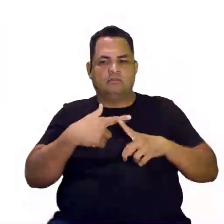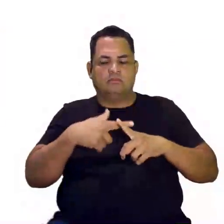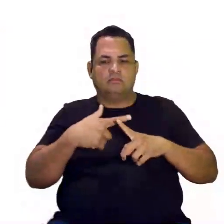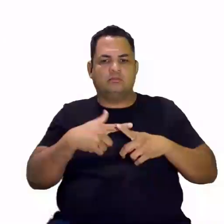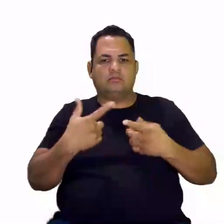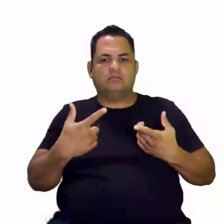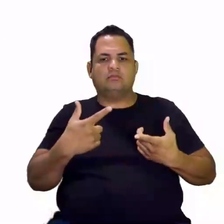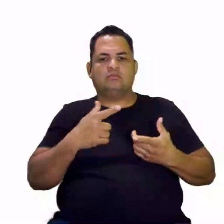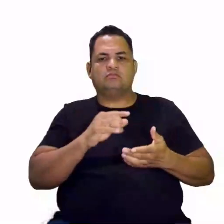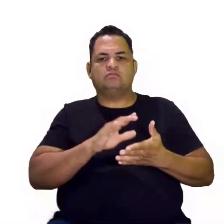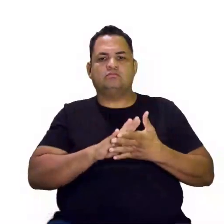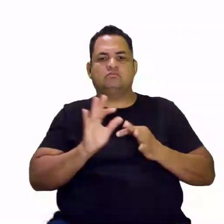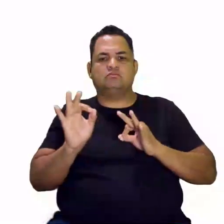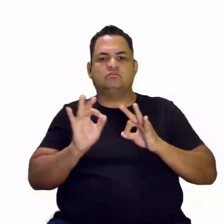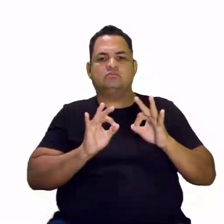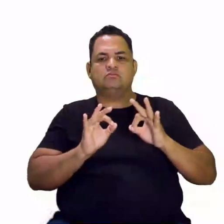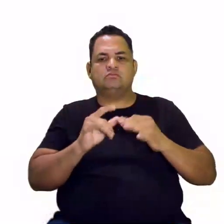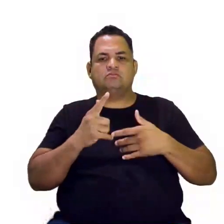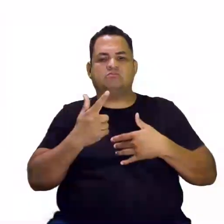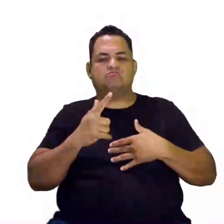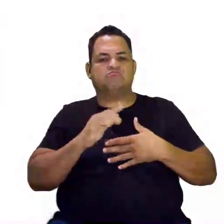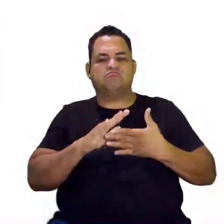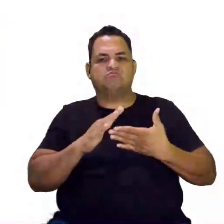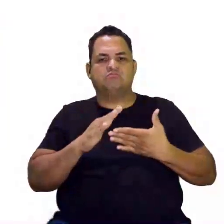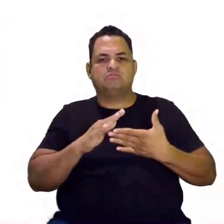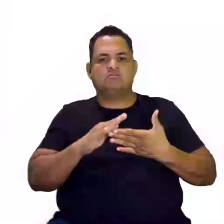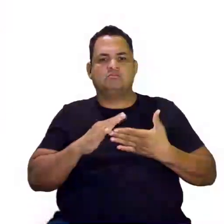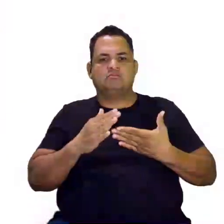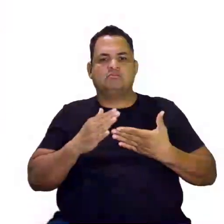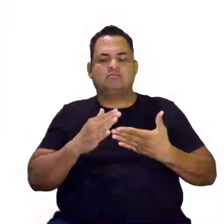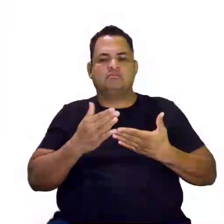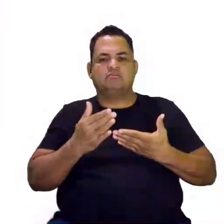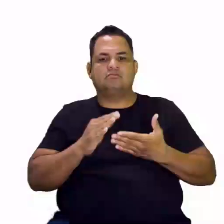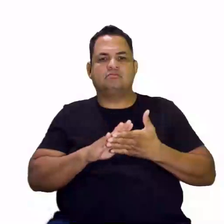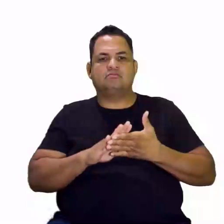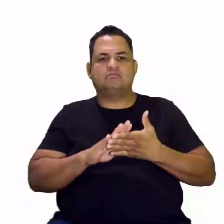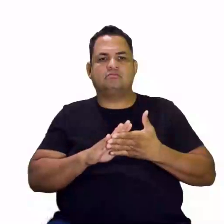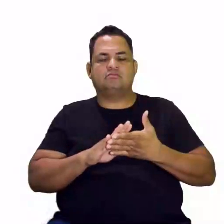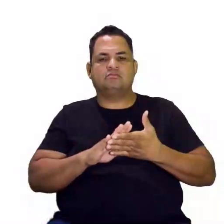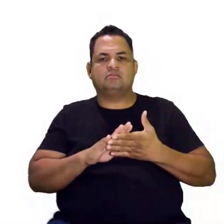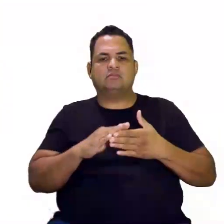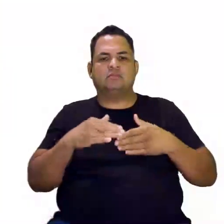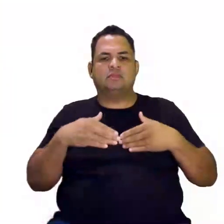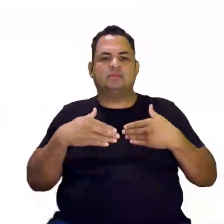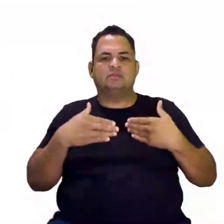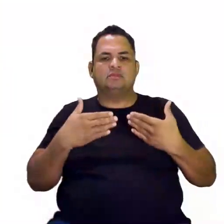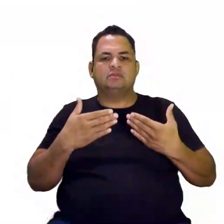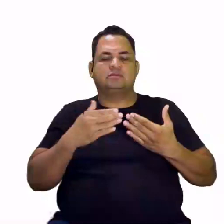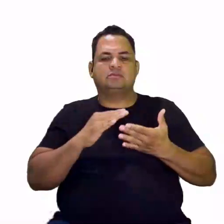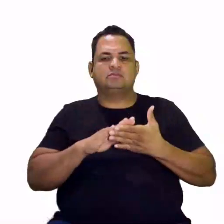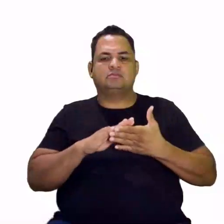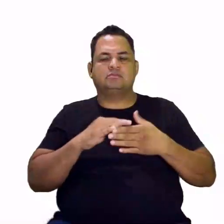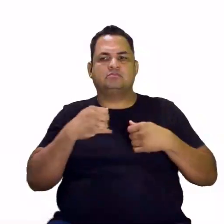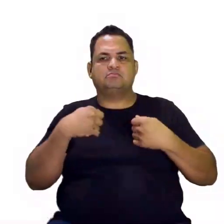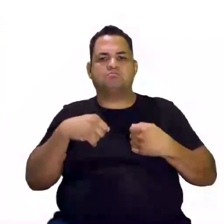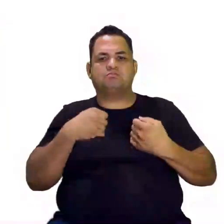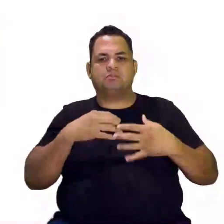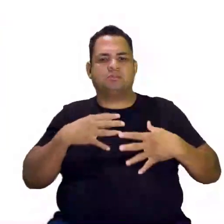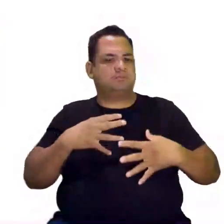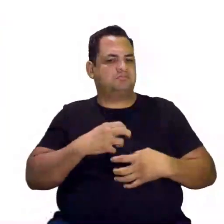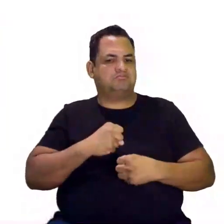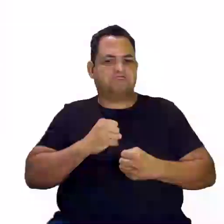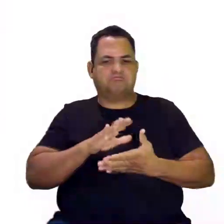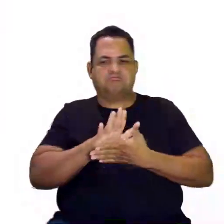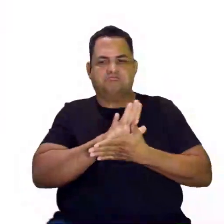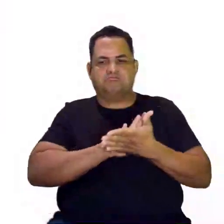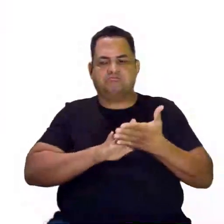que ela estava meio assim, que não estava muito satisfeita, né? Aliás, ela estava meio satisfeita, e aí acabou não precisando fazer digestão de